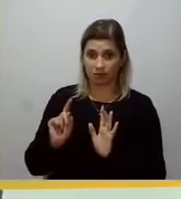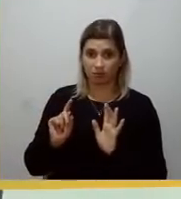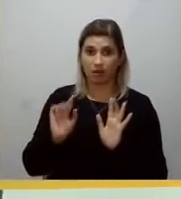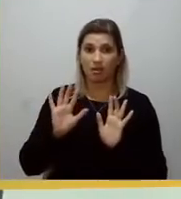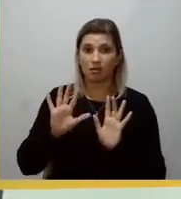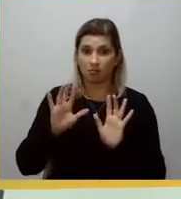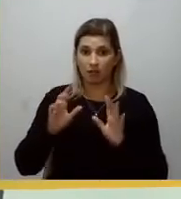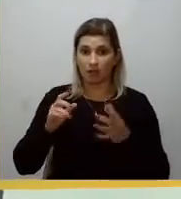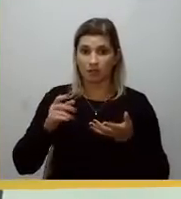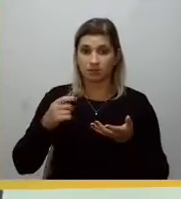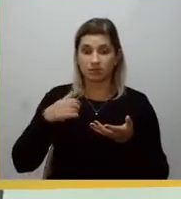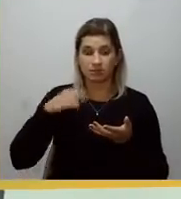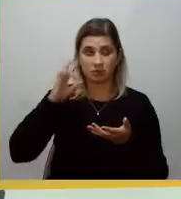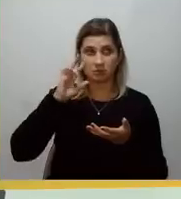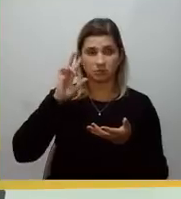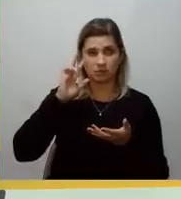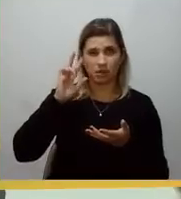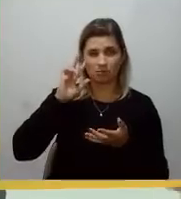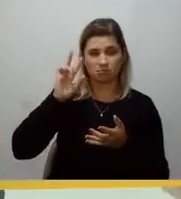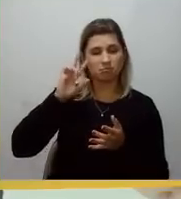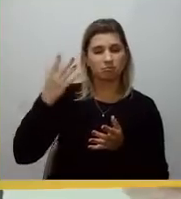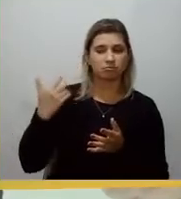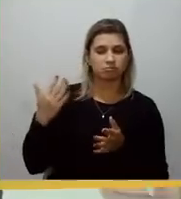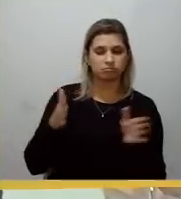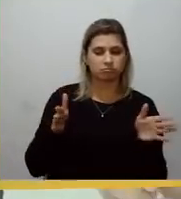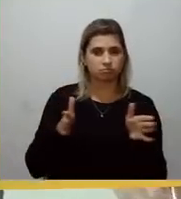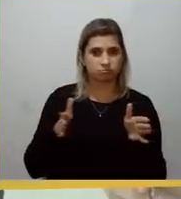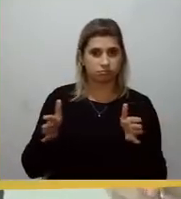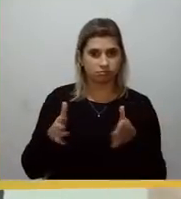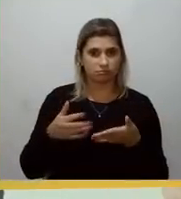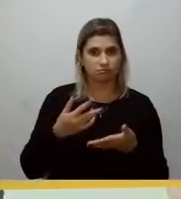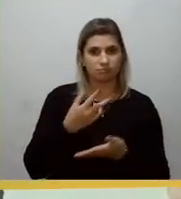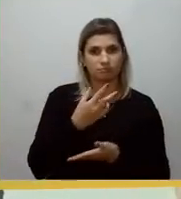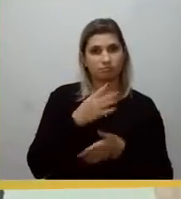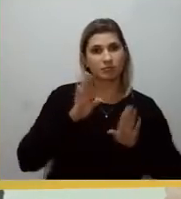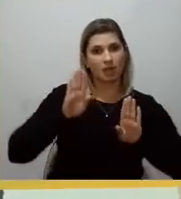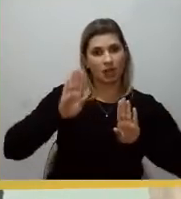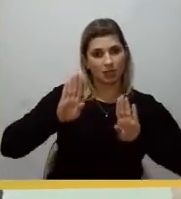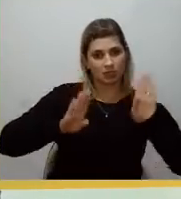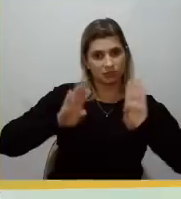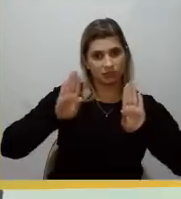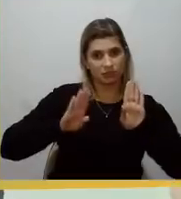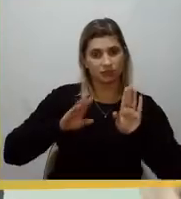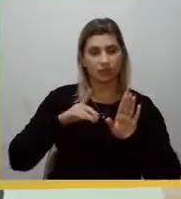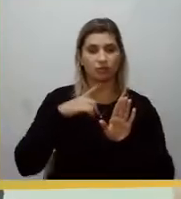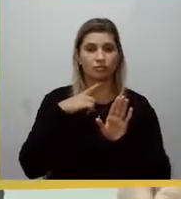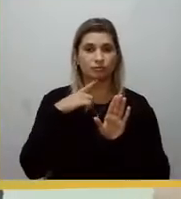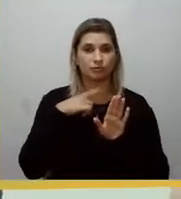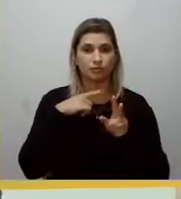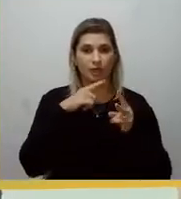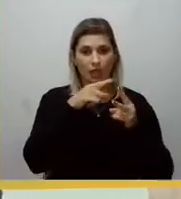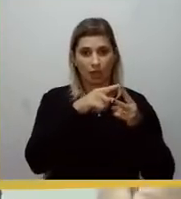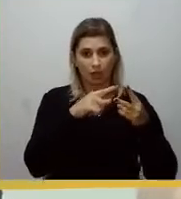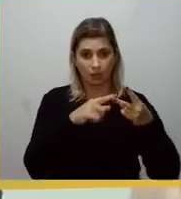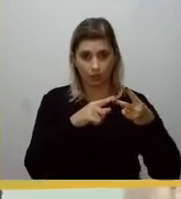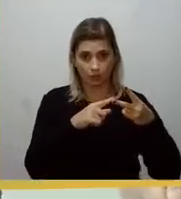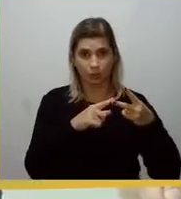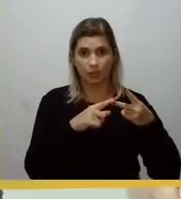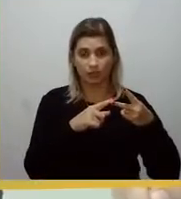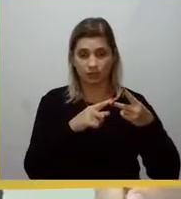reconstruir o processo histórico naquela época. Quando foi feita a licitação, ela tinha duas características. Uma